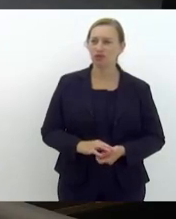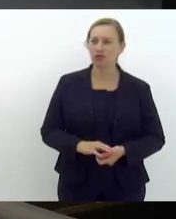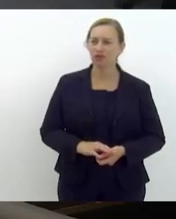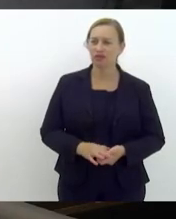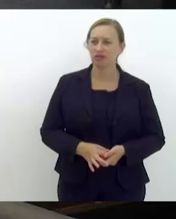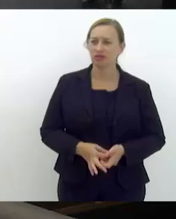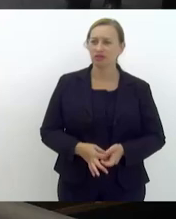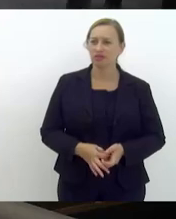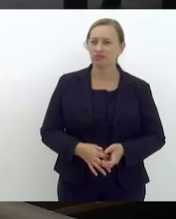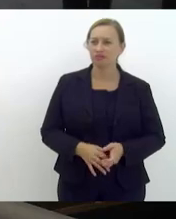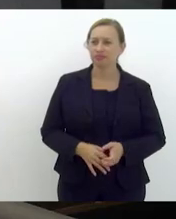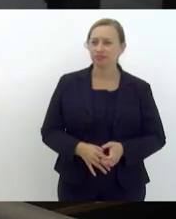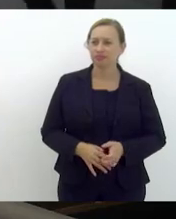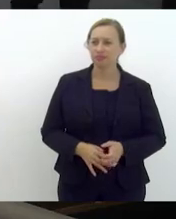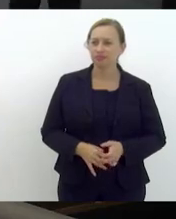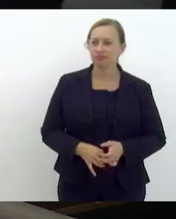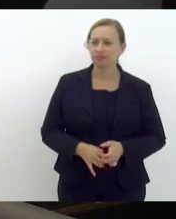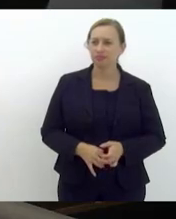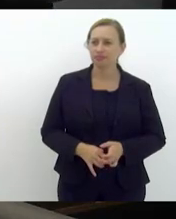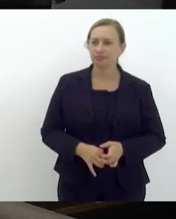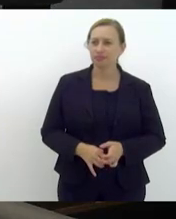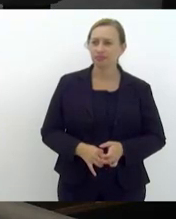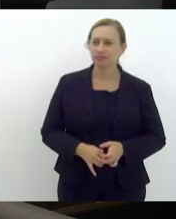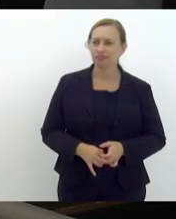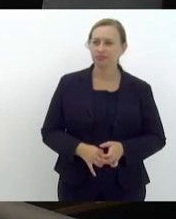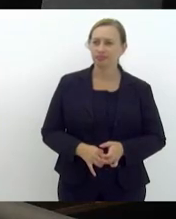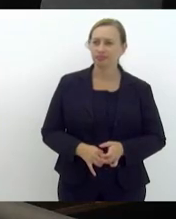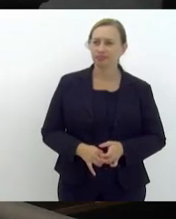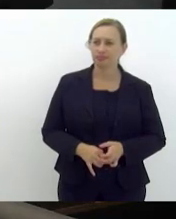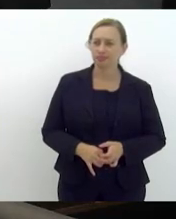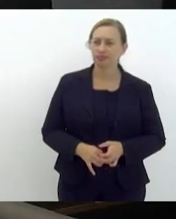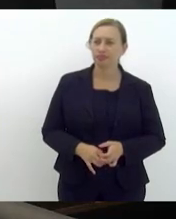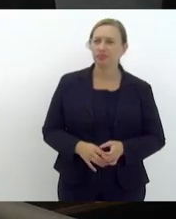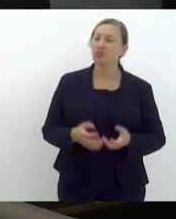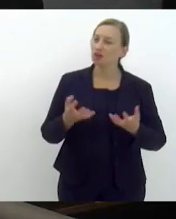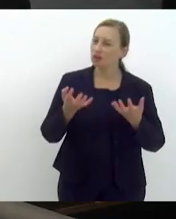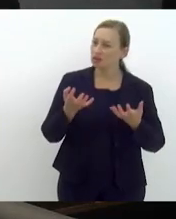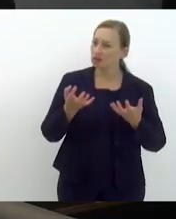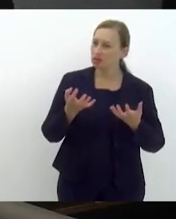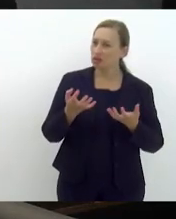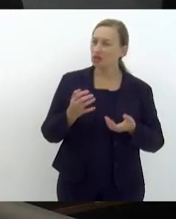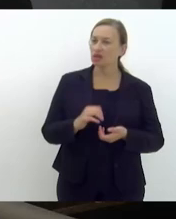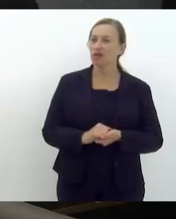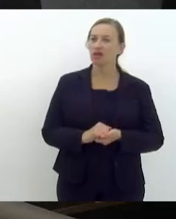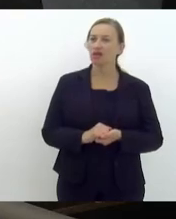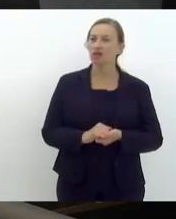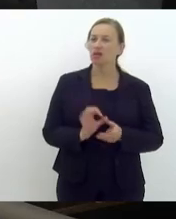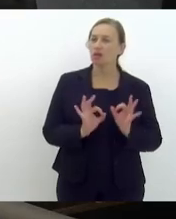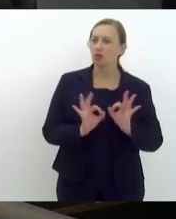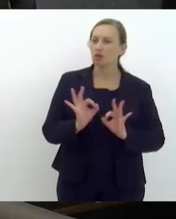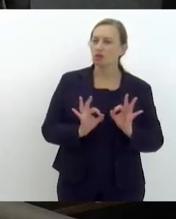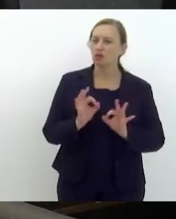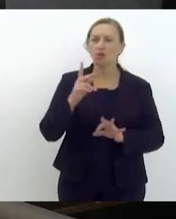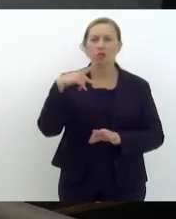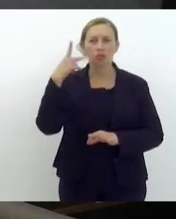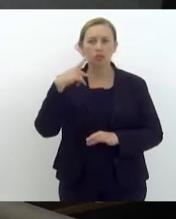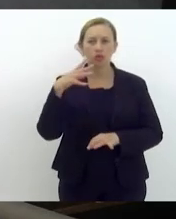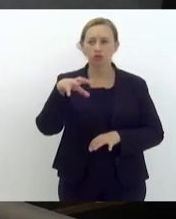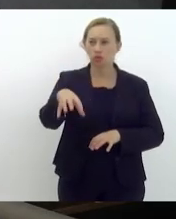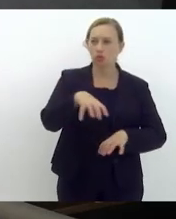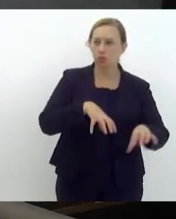me colocar disposição de vossa excelência Professor Josemar se vossa excelência quiser de alguma forma organizar uma política Regional